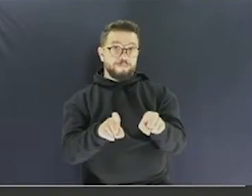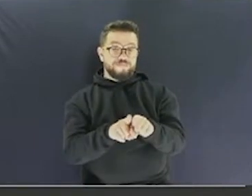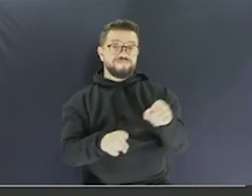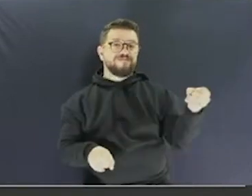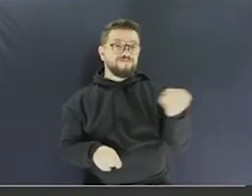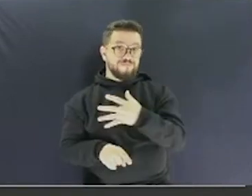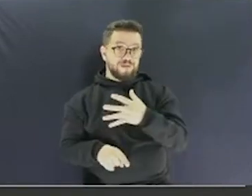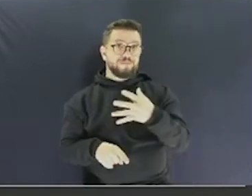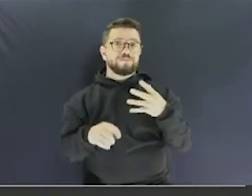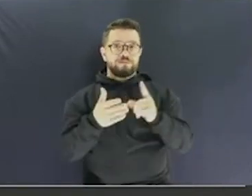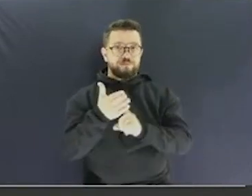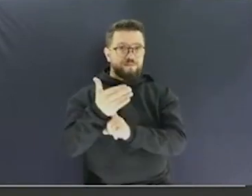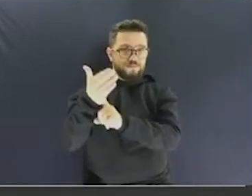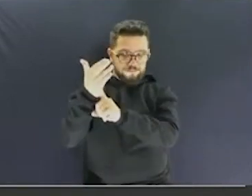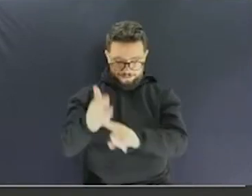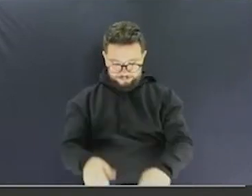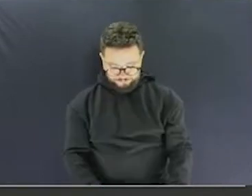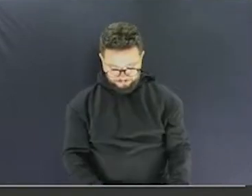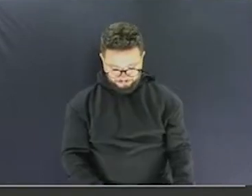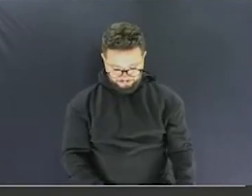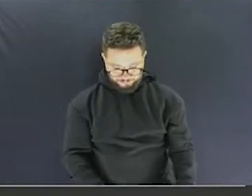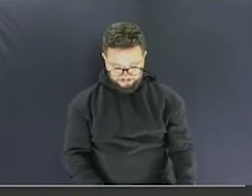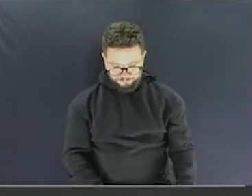nos processos de vigilância em saúde, que é aquela questão